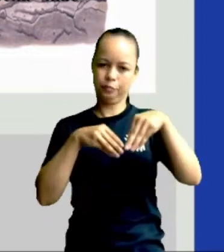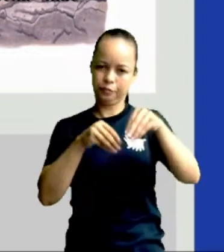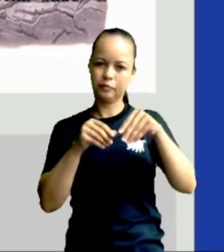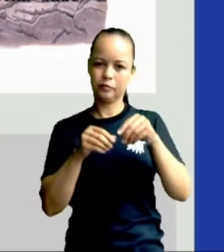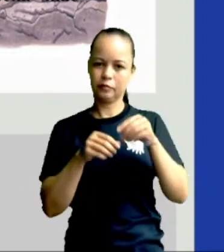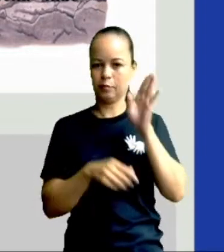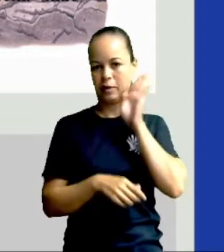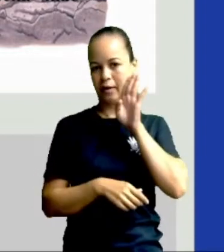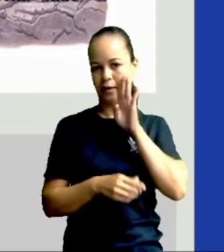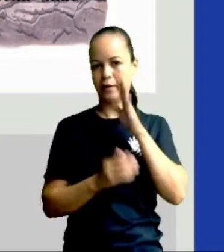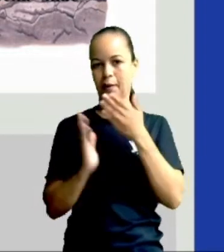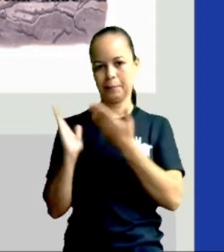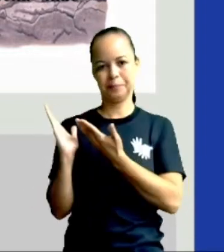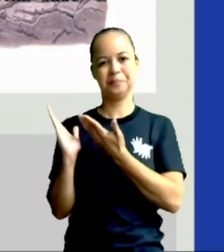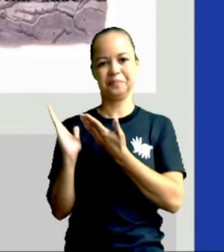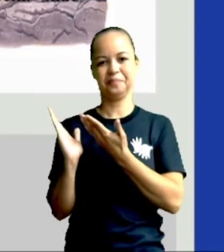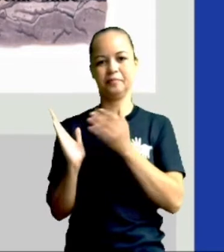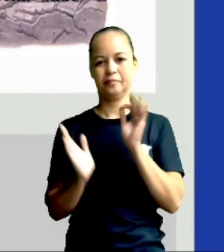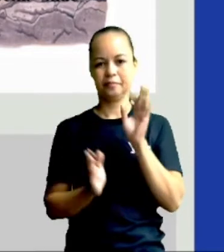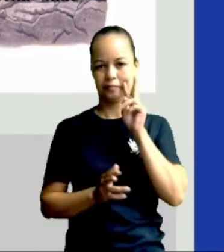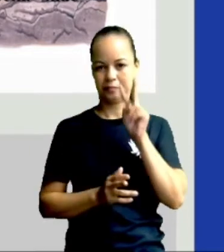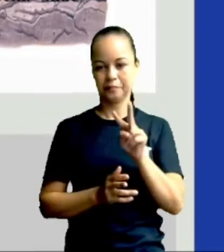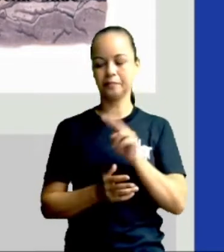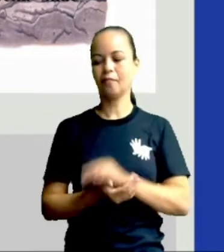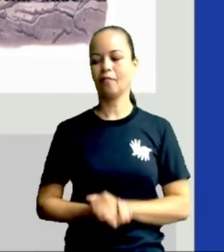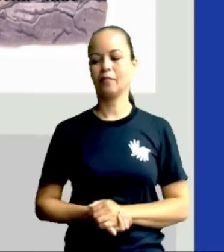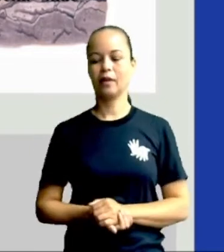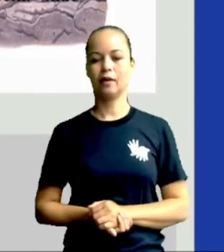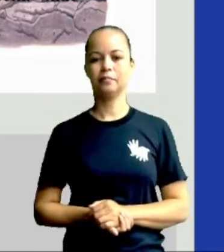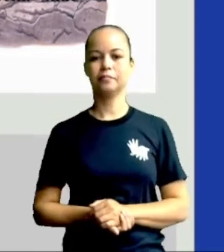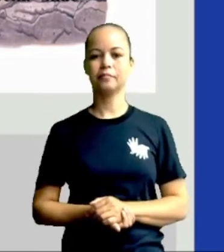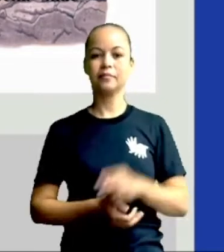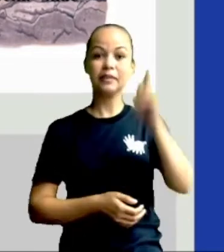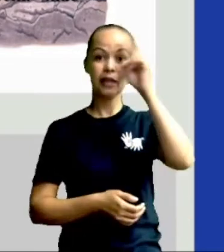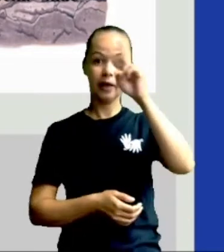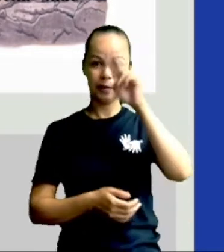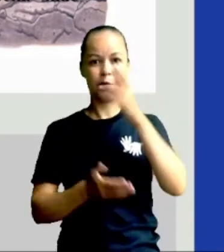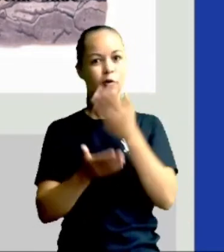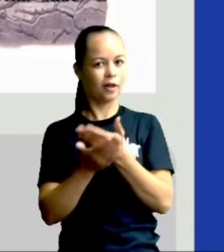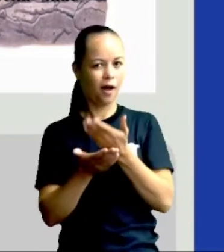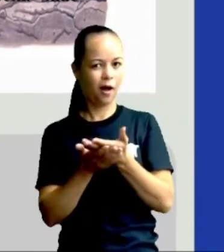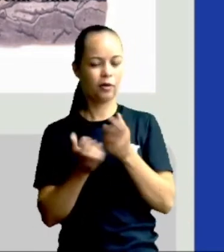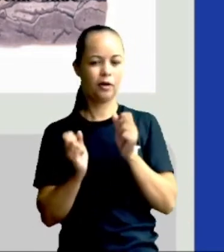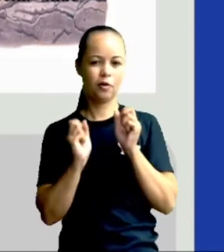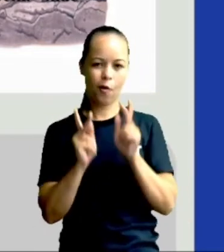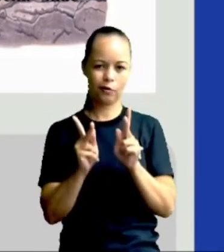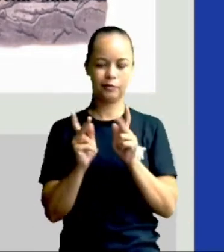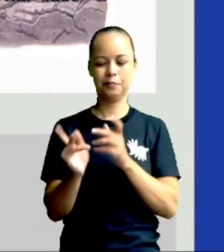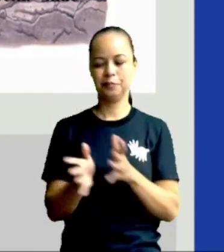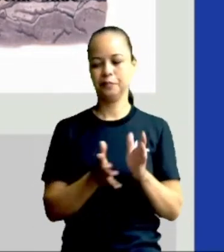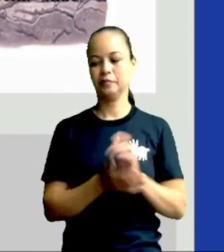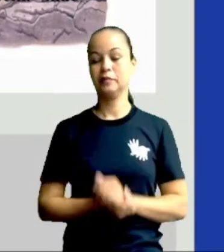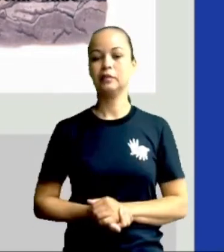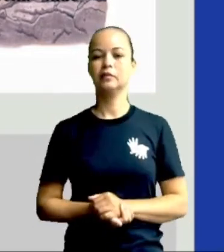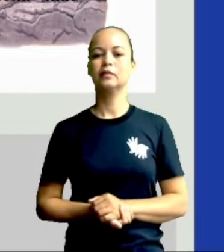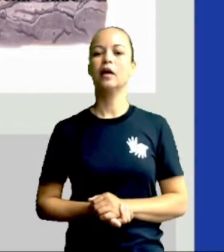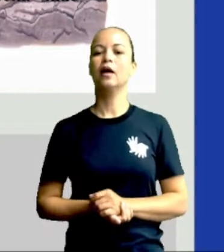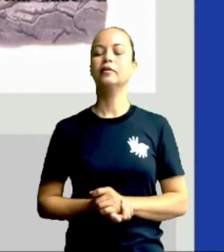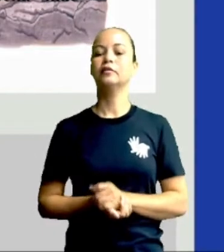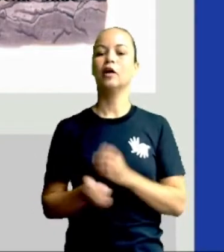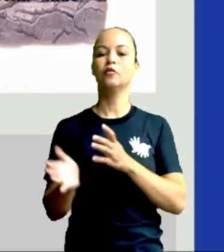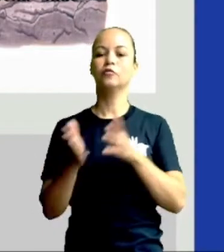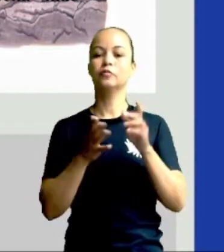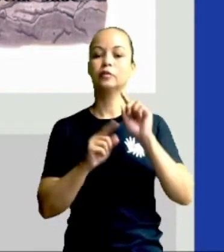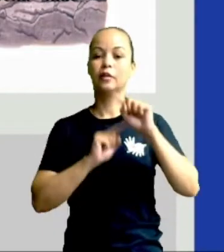aí que legal, vê só na imagem, tá vendo? Lembrou dessa aula? Ótimo! Vamos para a próxima aula que a gente teve